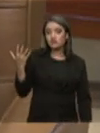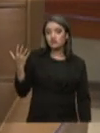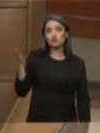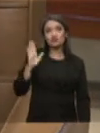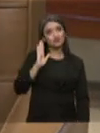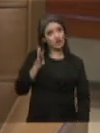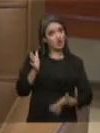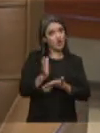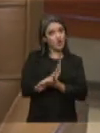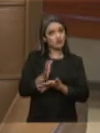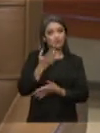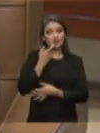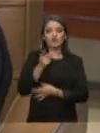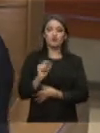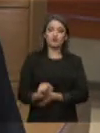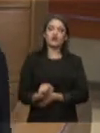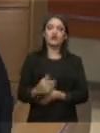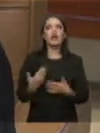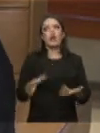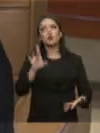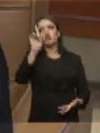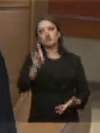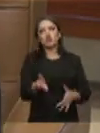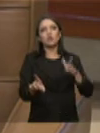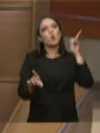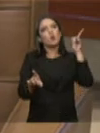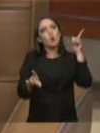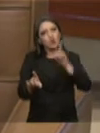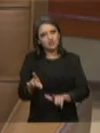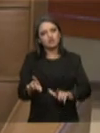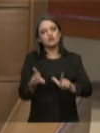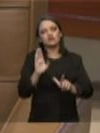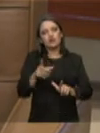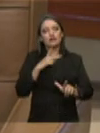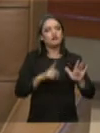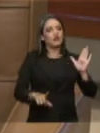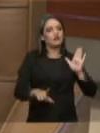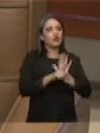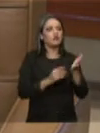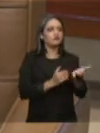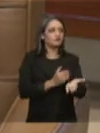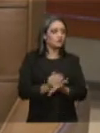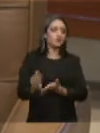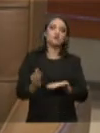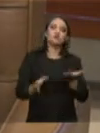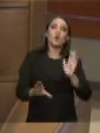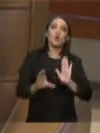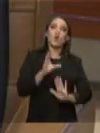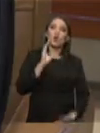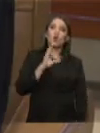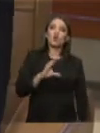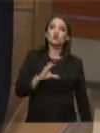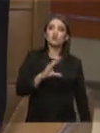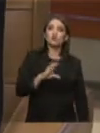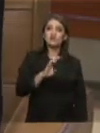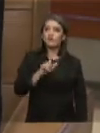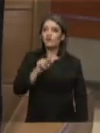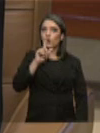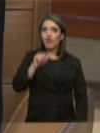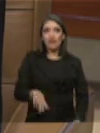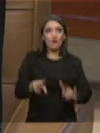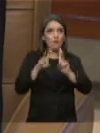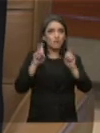dizendo que, como o direito adquirido estava repetido também no, na Lei de Introdução ao Código Civil, que era matéria infra. Veja que, na